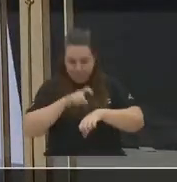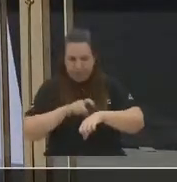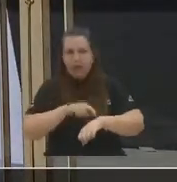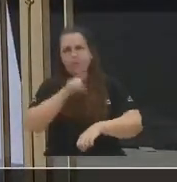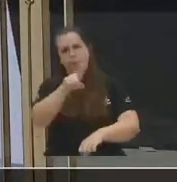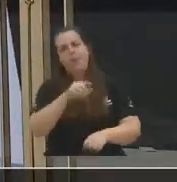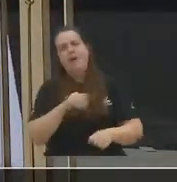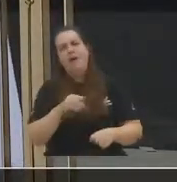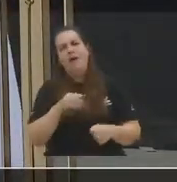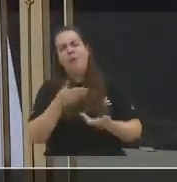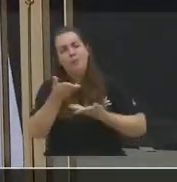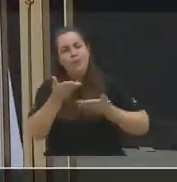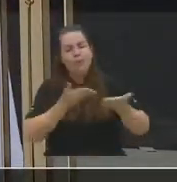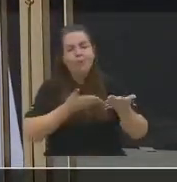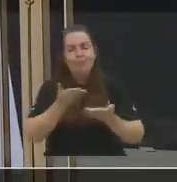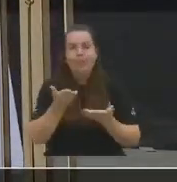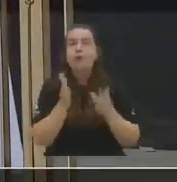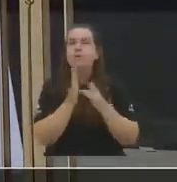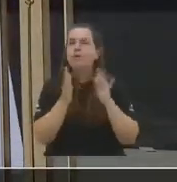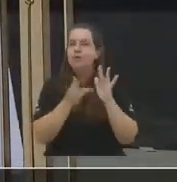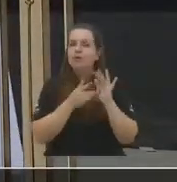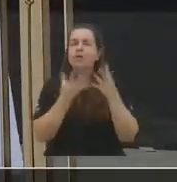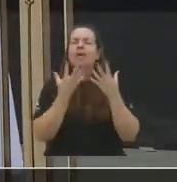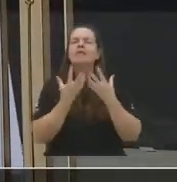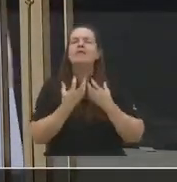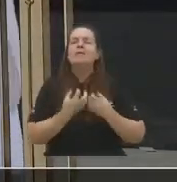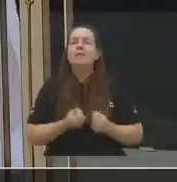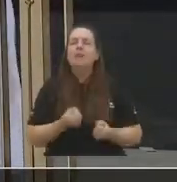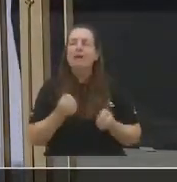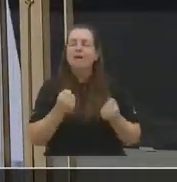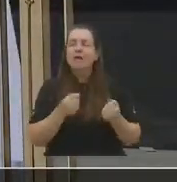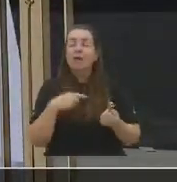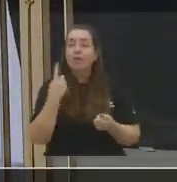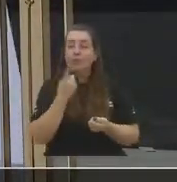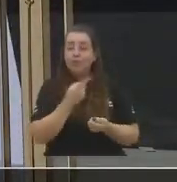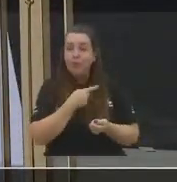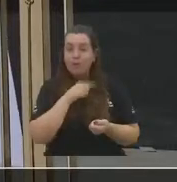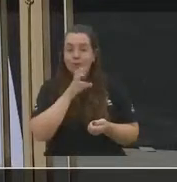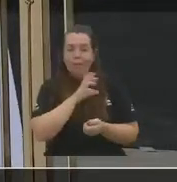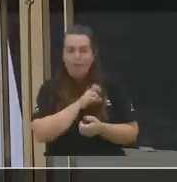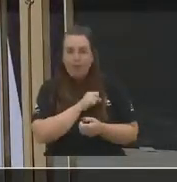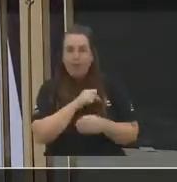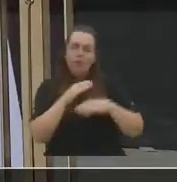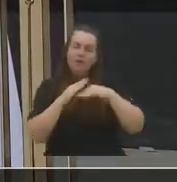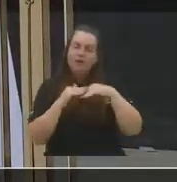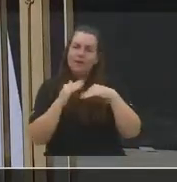Significa receber dEle o calor ou transmitir o calor nosso a Ele.